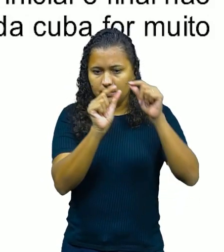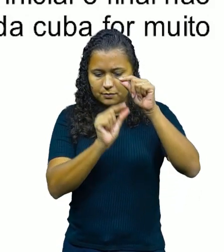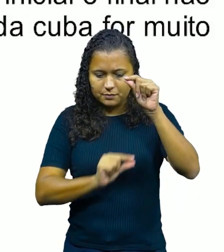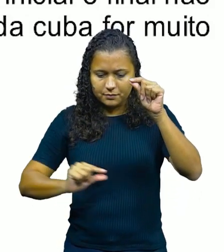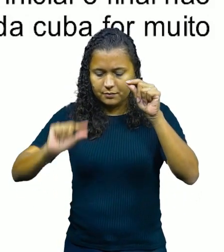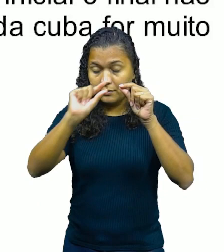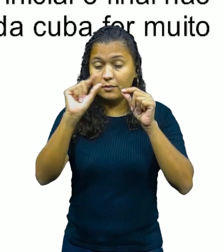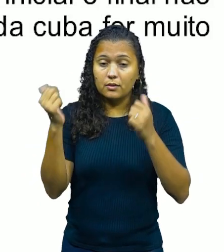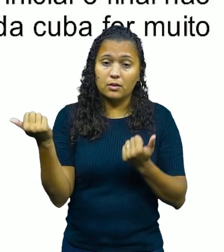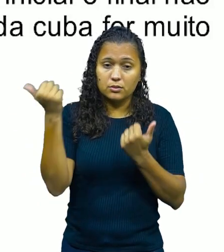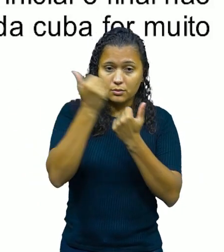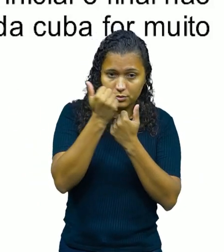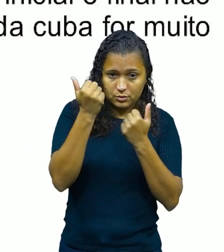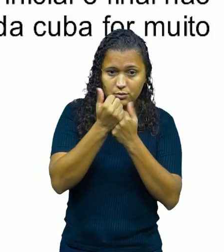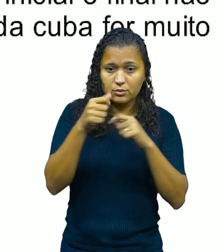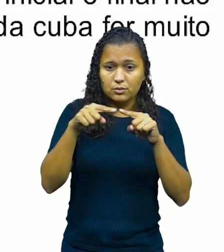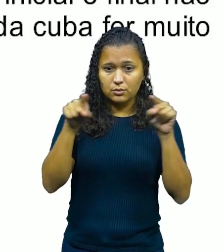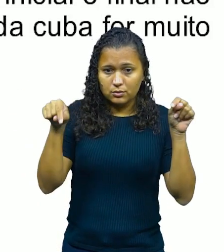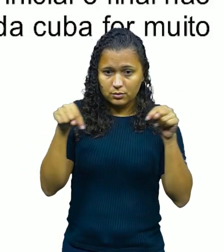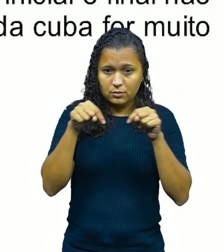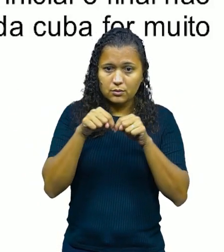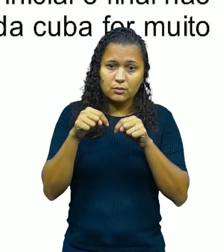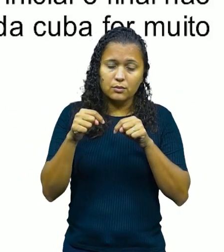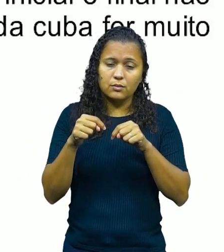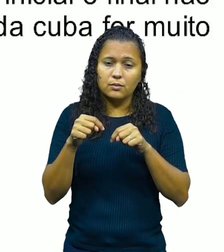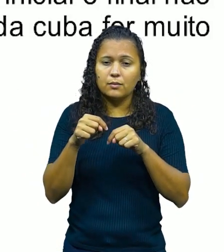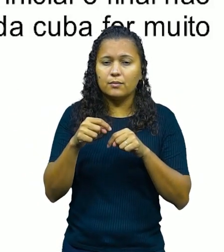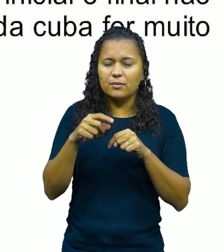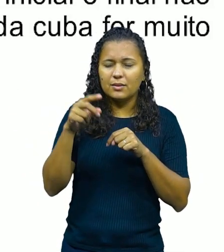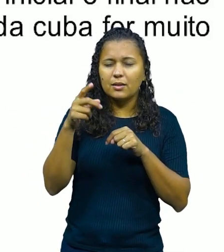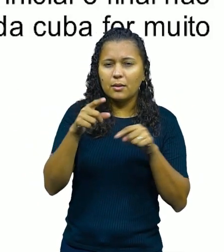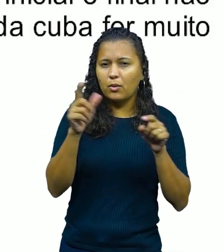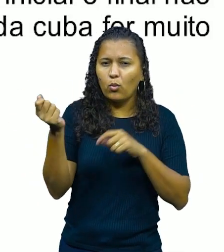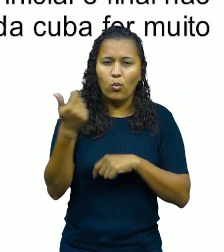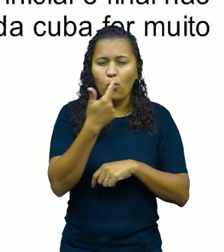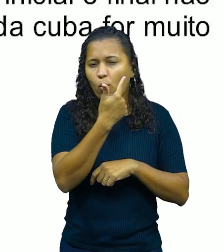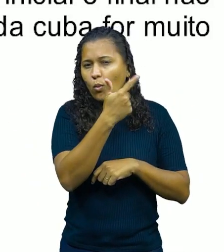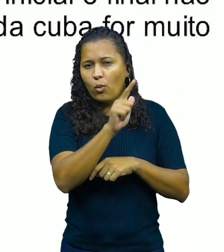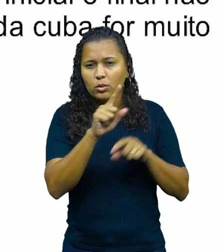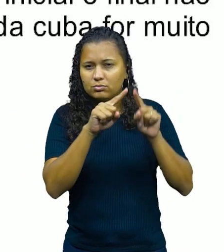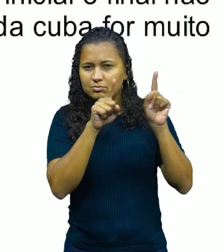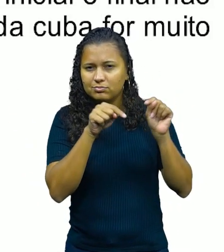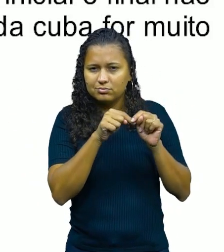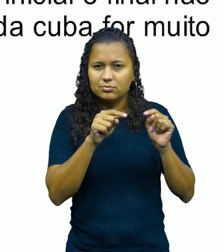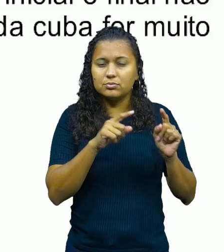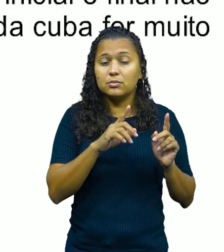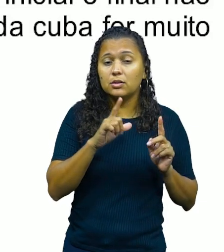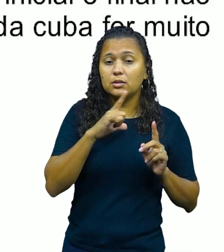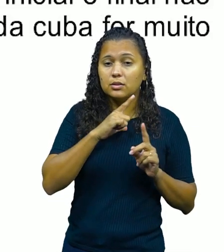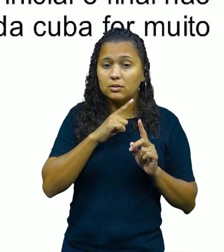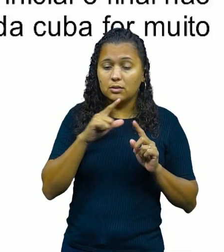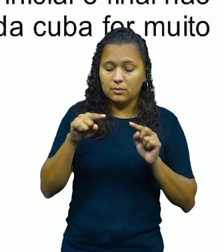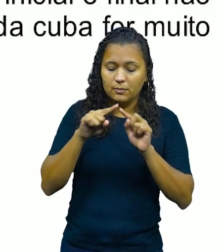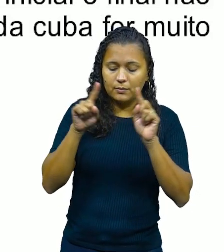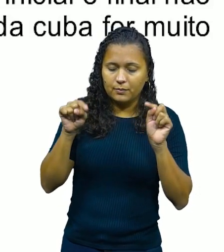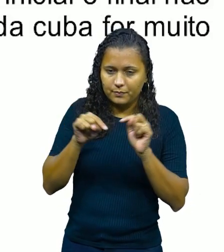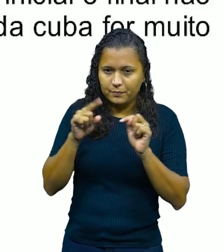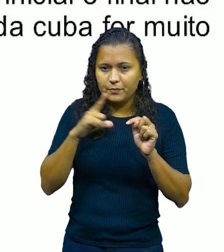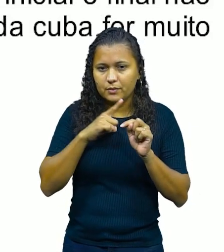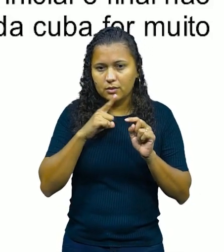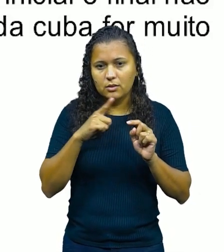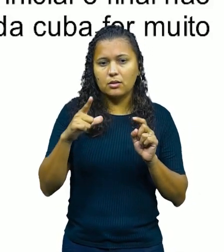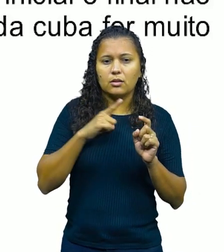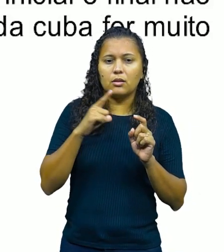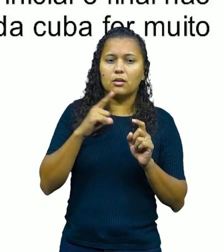uma cuba larga, conforme a figura abaixo, que foi a figura que a gente apresentou no slide anterior. Estando a cuba e o ramo